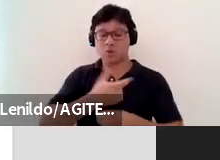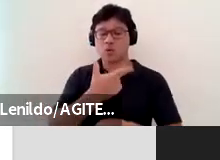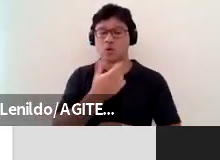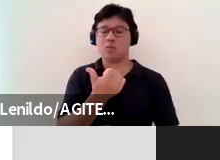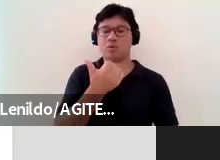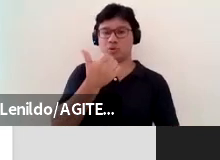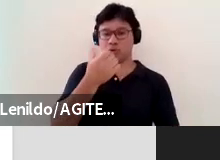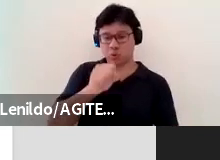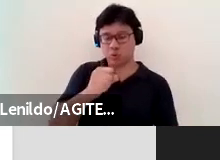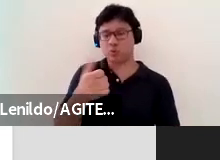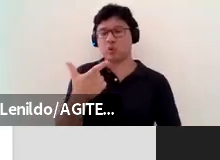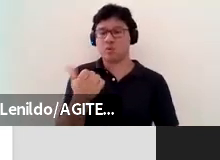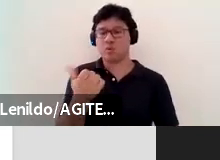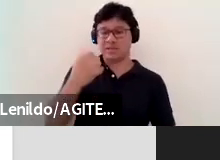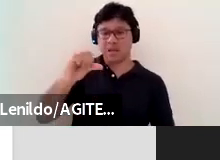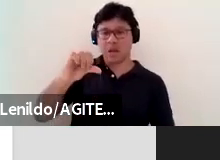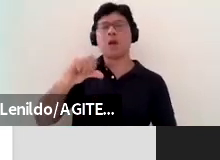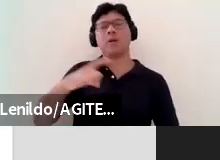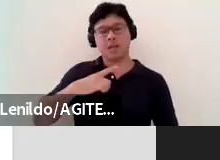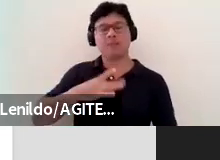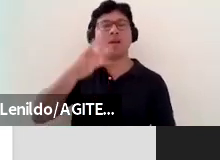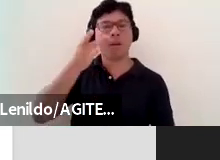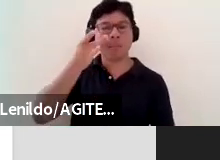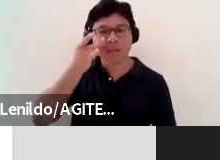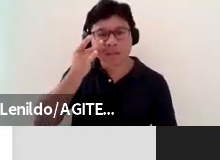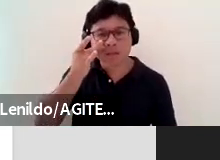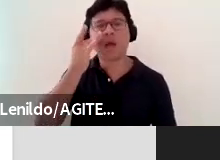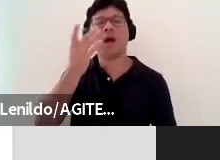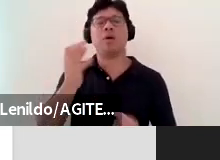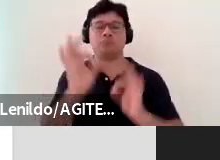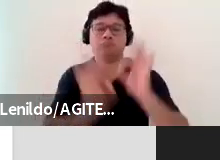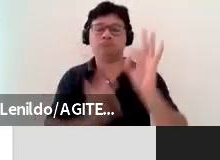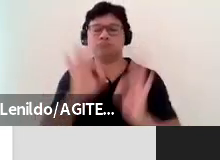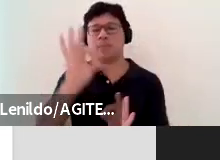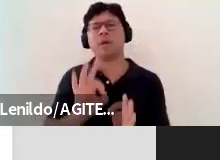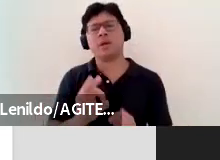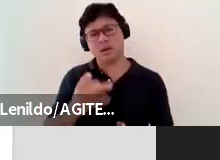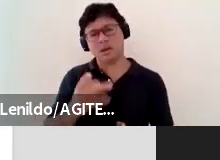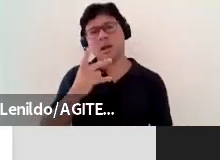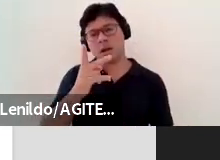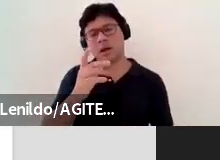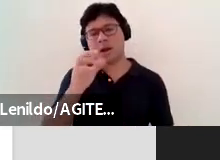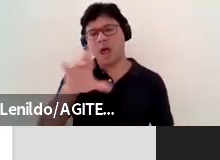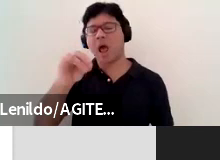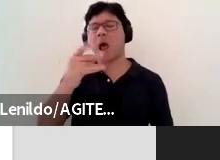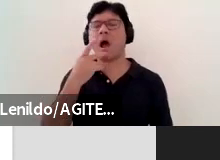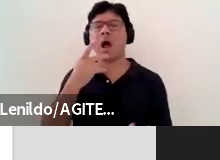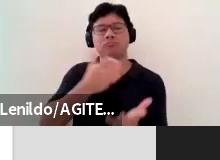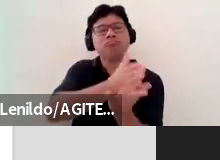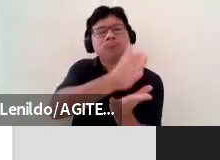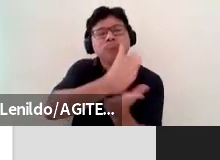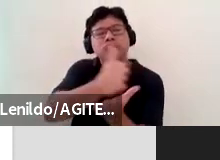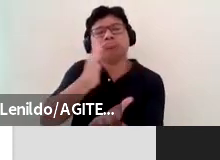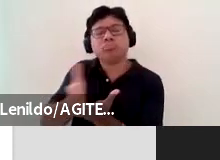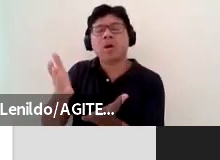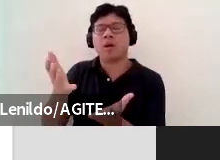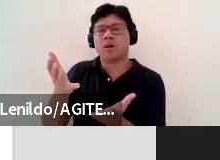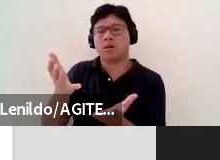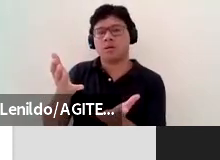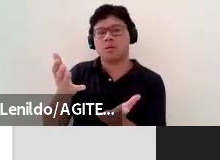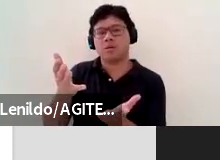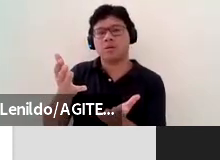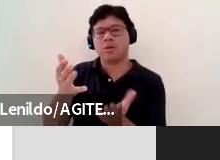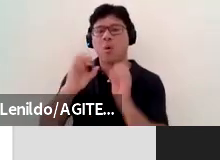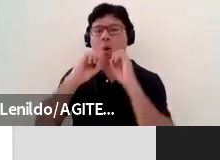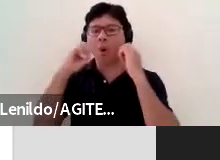fez várias edições presenciais, né? A gente, claro que a gente bebe muito de todas as fontes que a gente já... De todas as